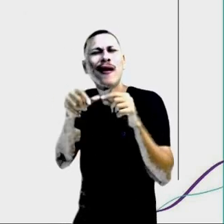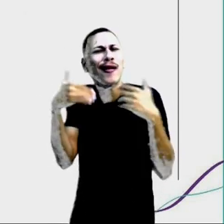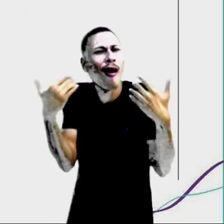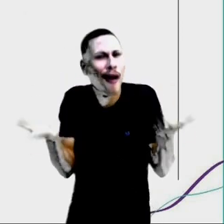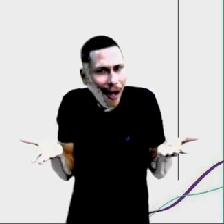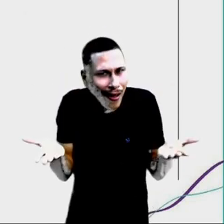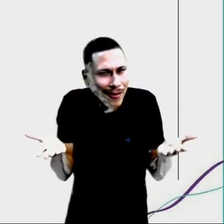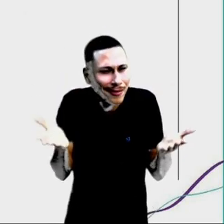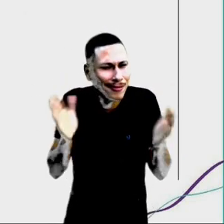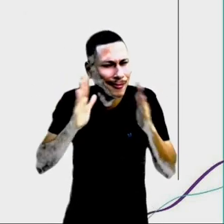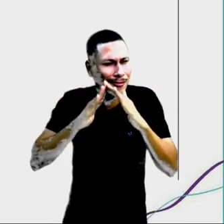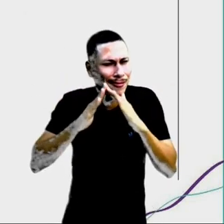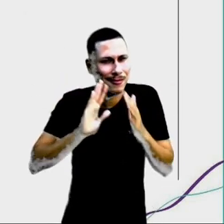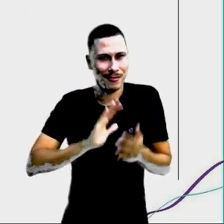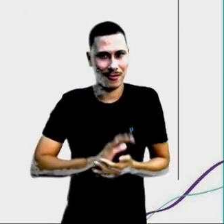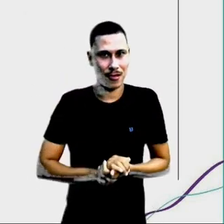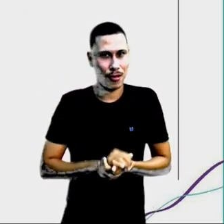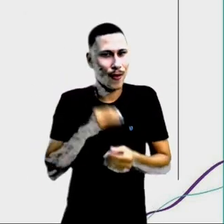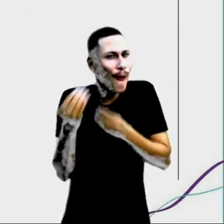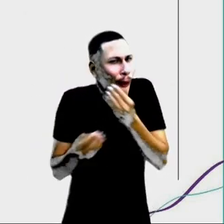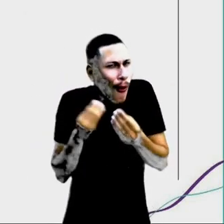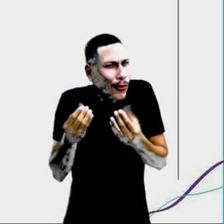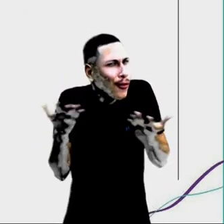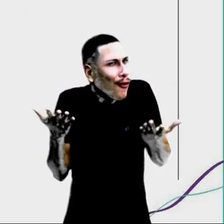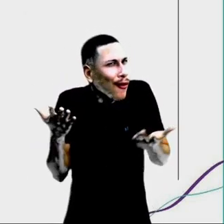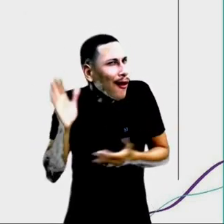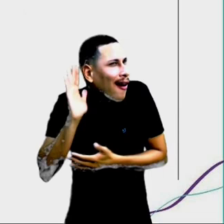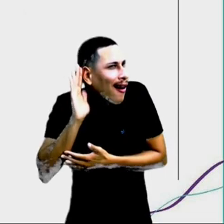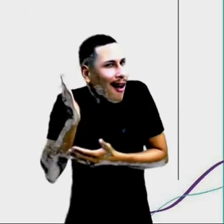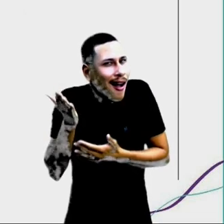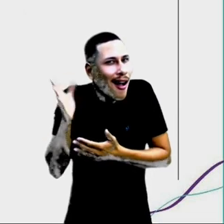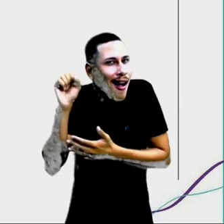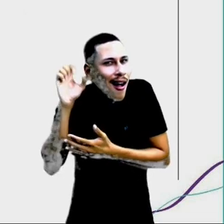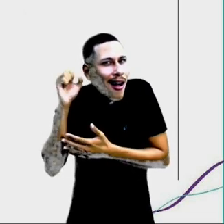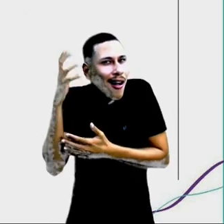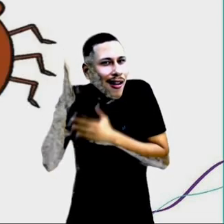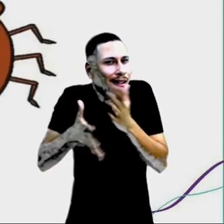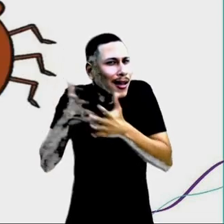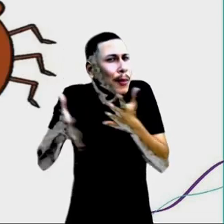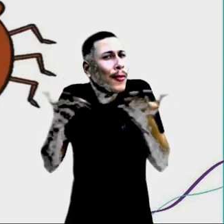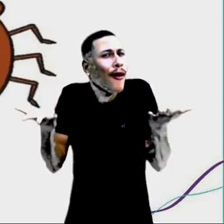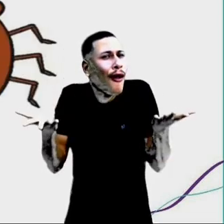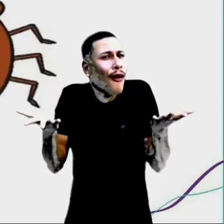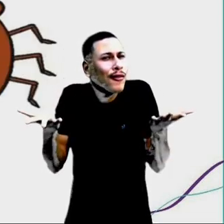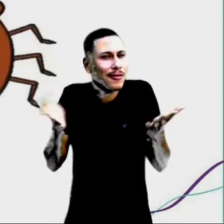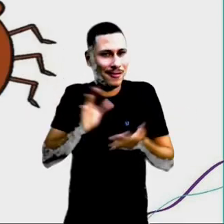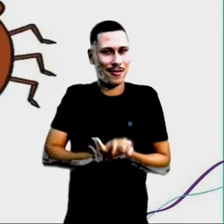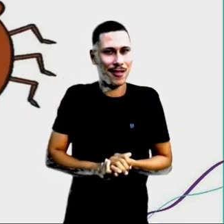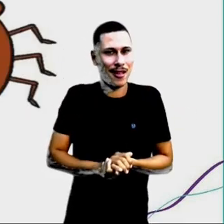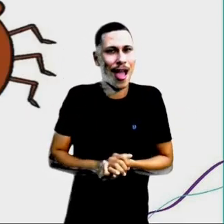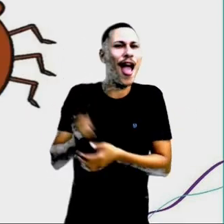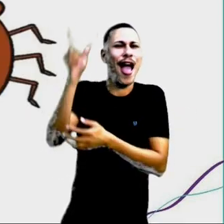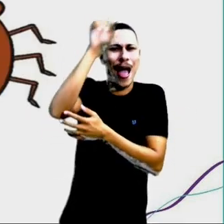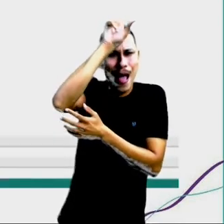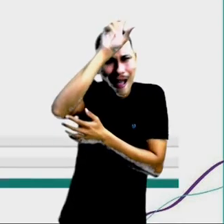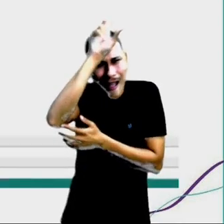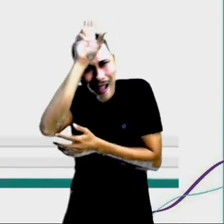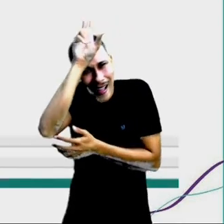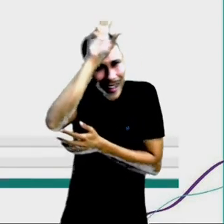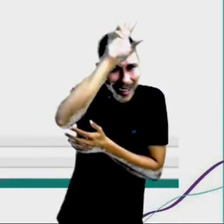a... Como, crianças? Isso mesmo, é a